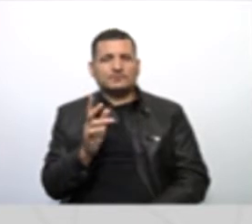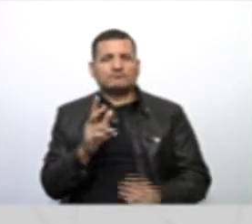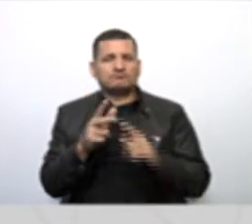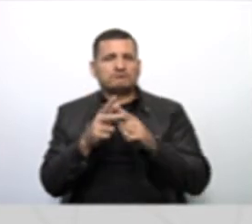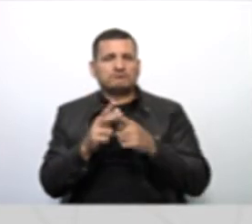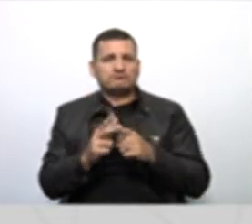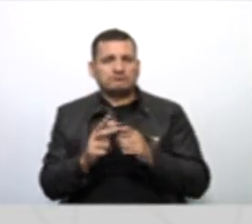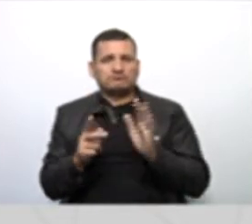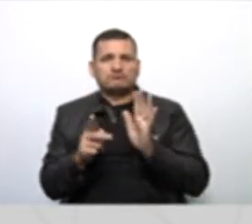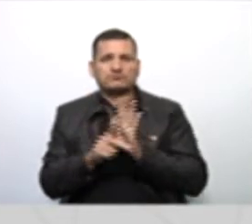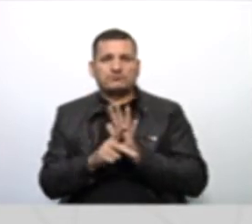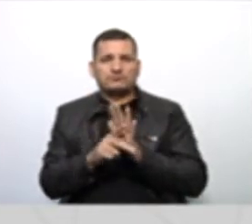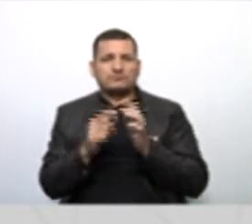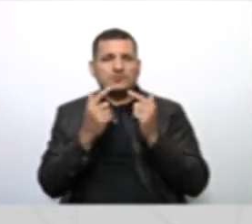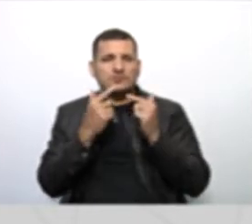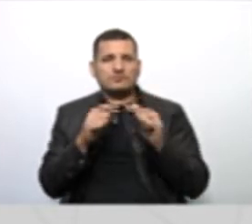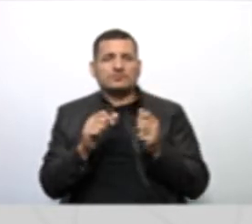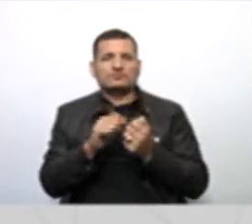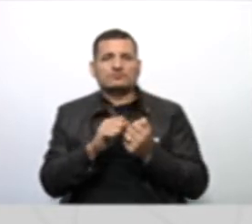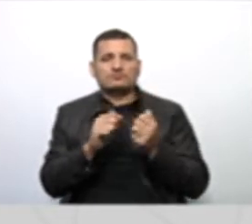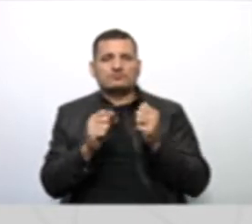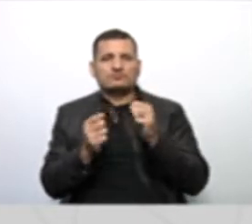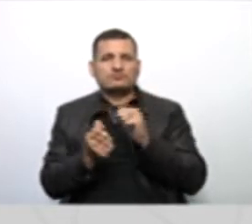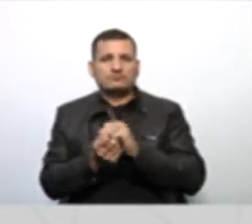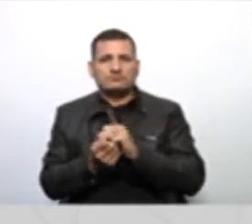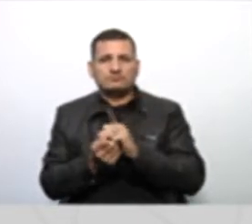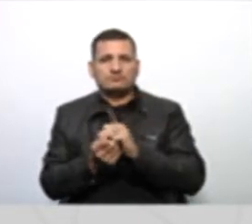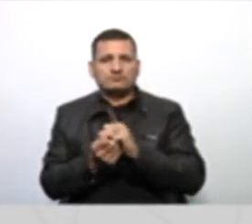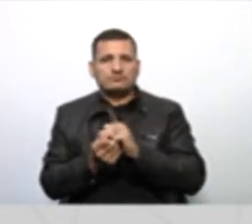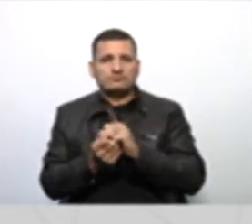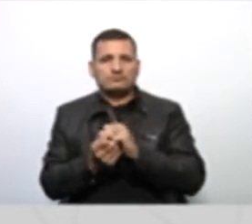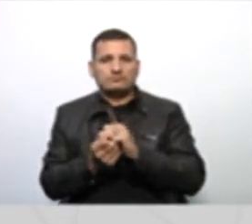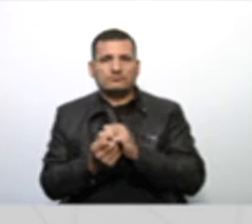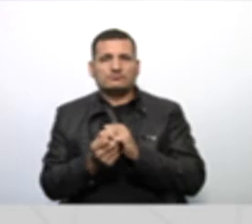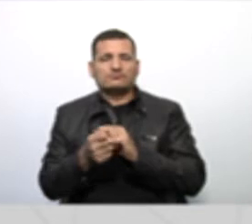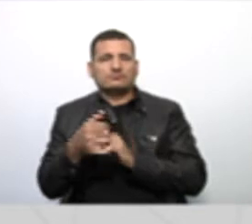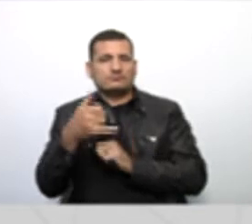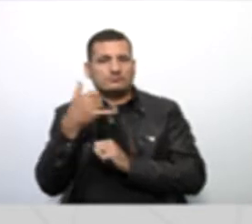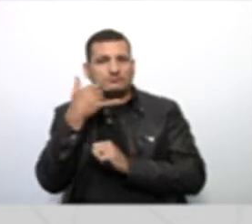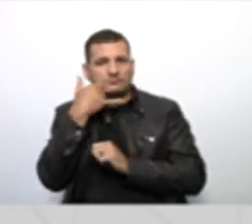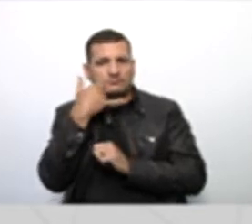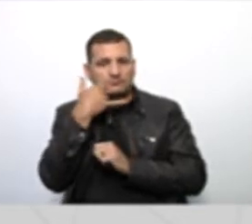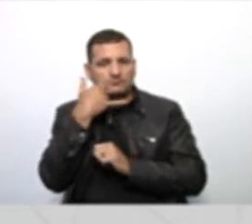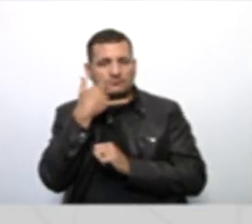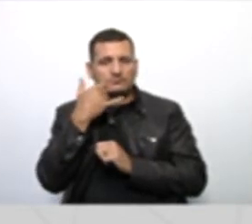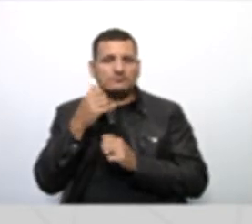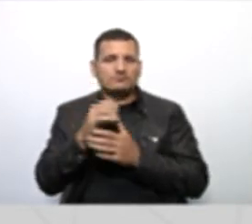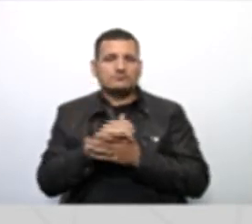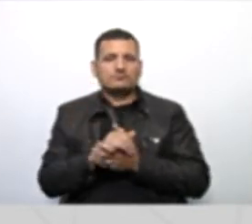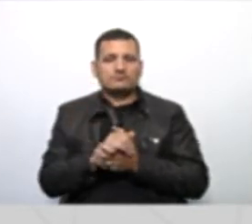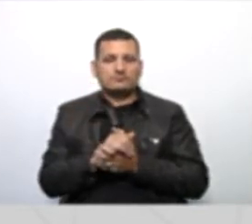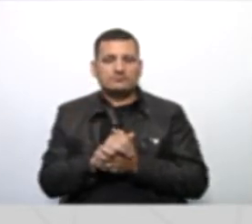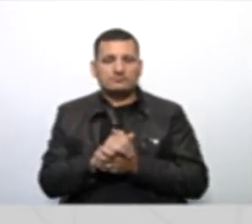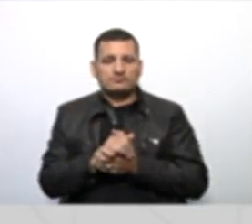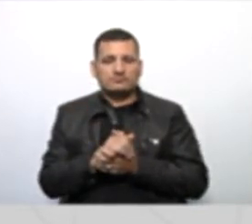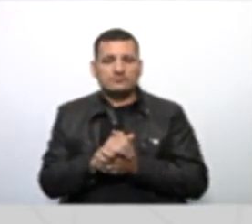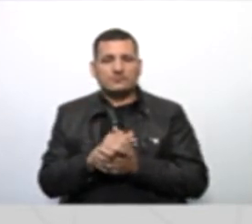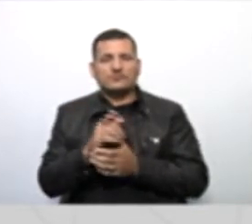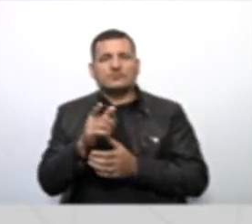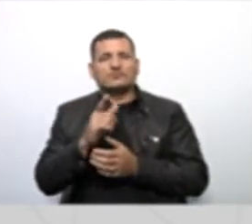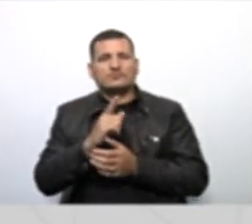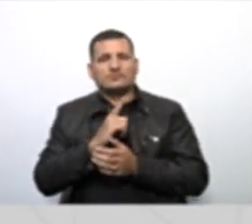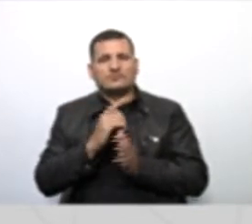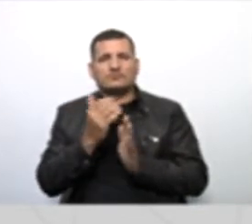específicas para que a linguagem se adaptasse a dispositivos móveis, né? Possui um programa